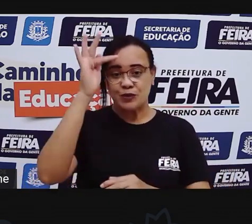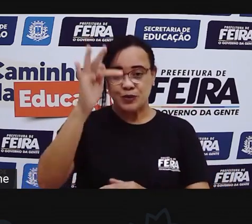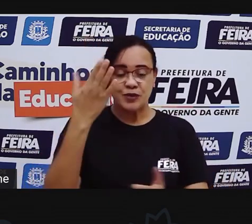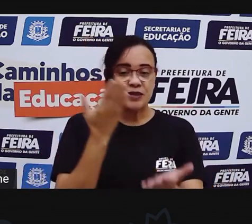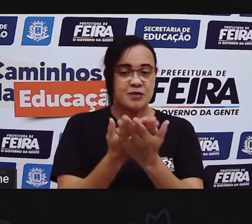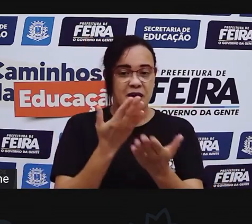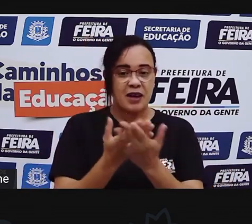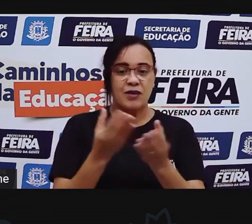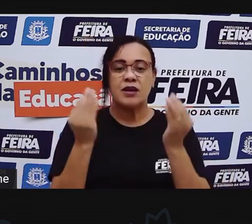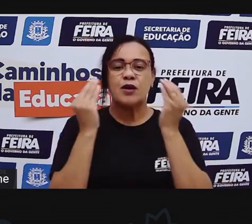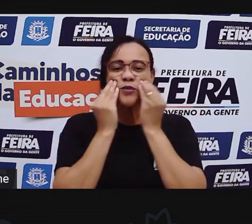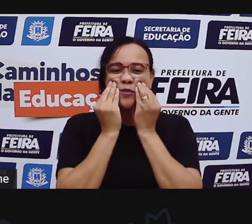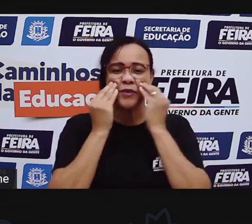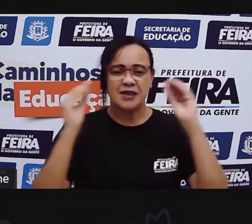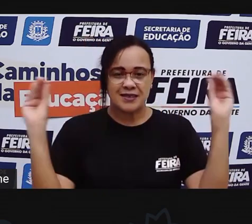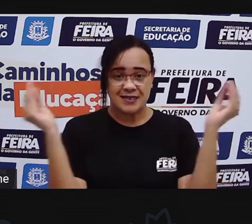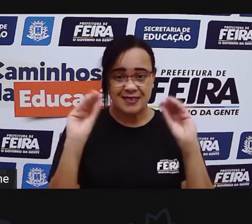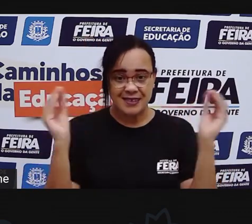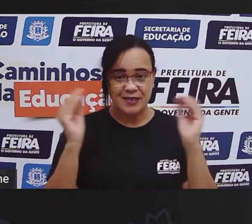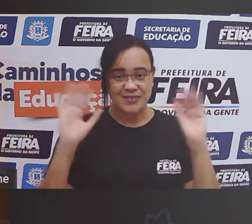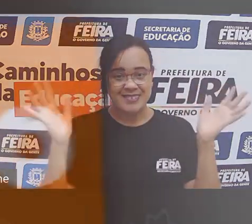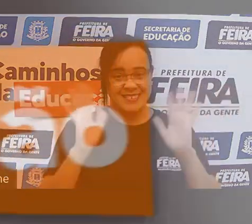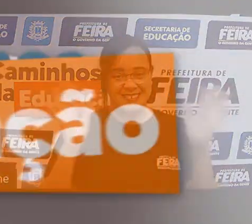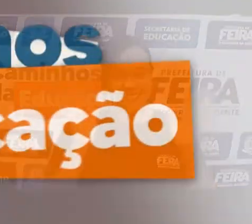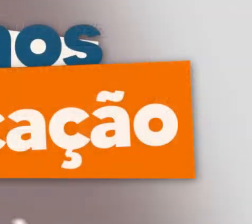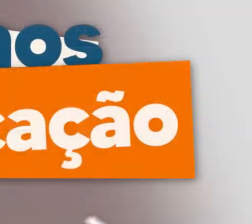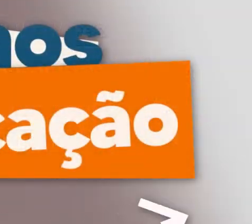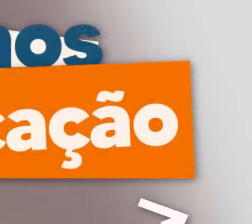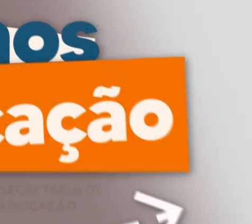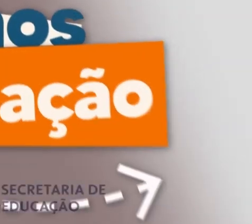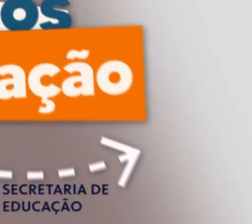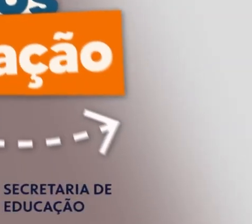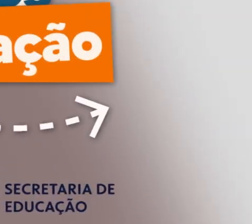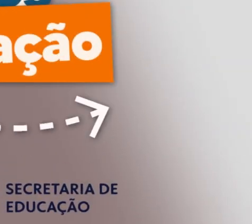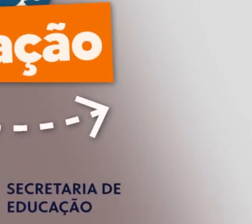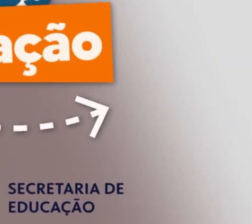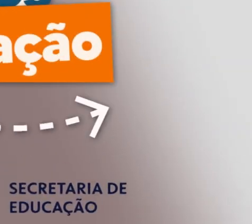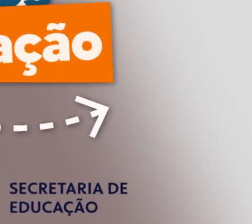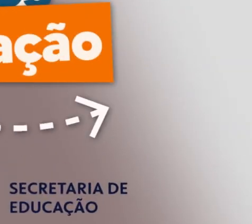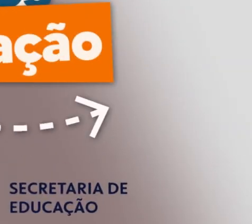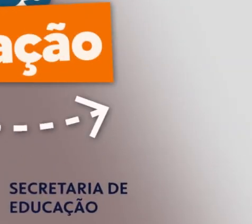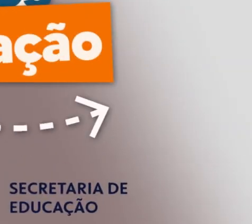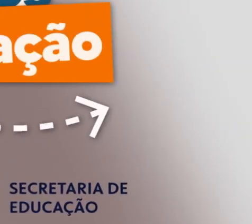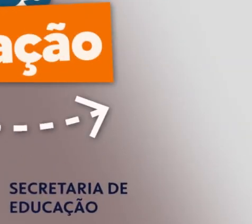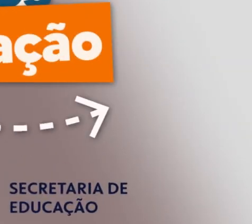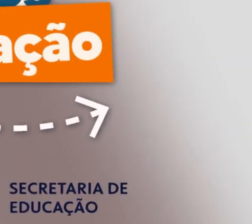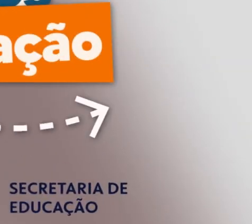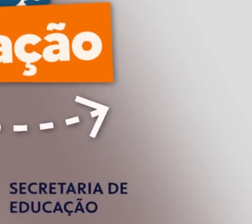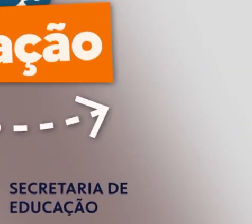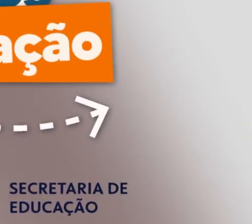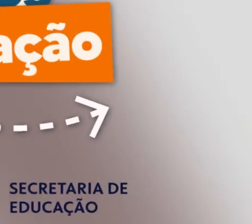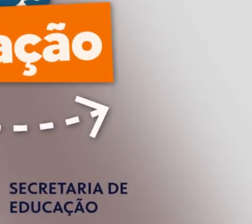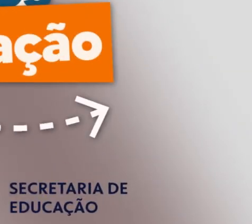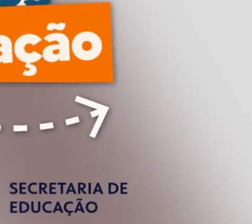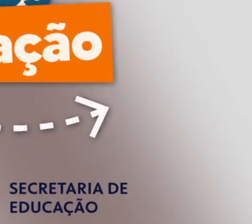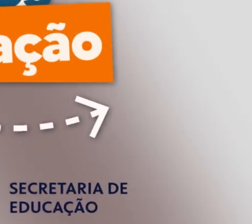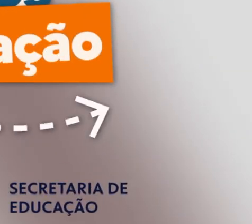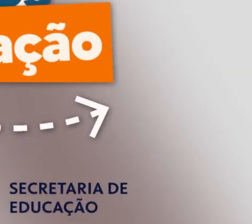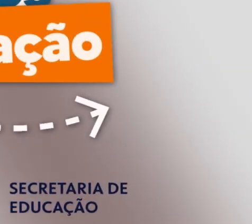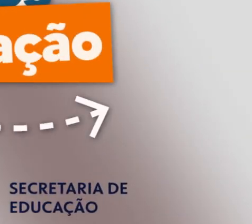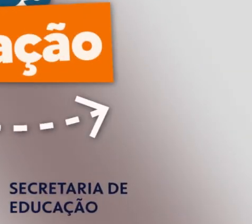aula. Um beijão e até mais. Tchau, tchau. Tchau, tchau.